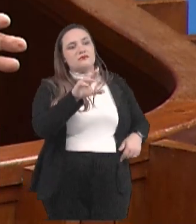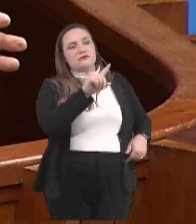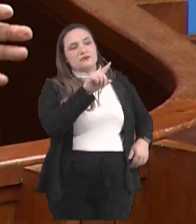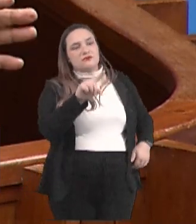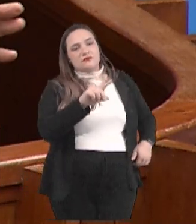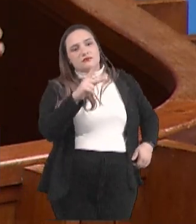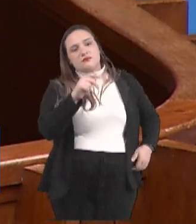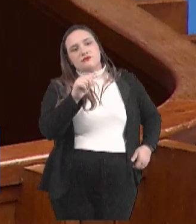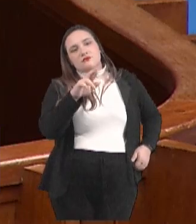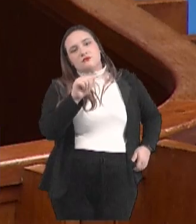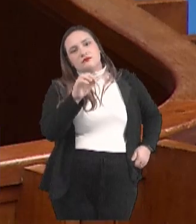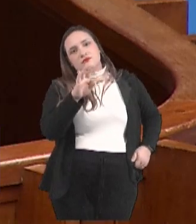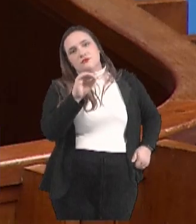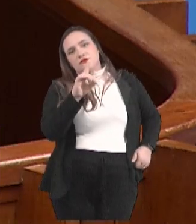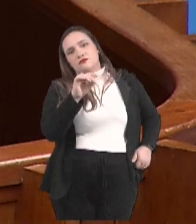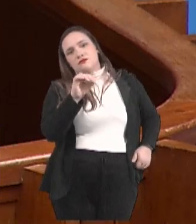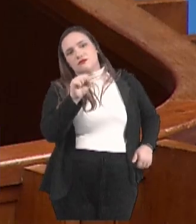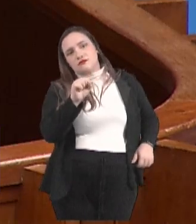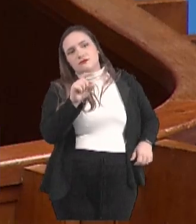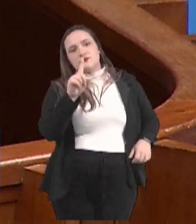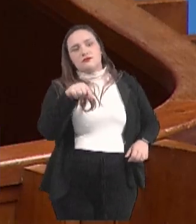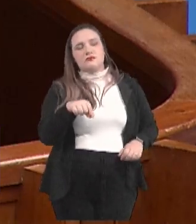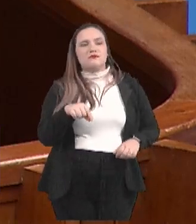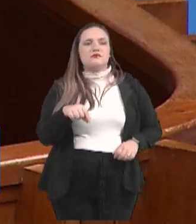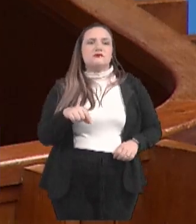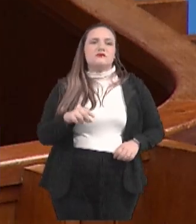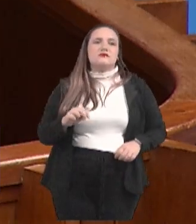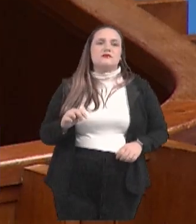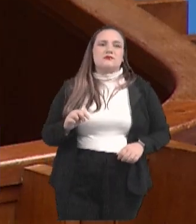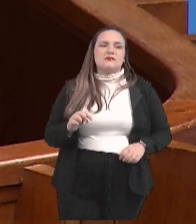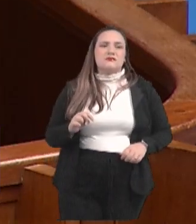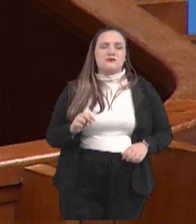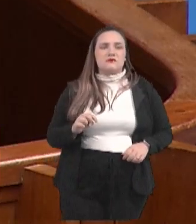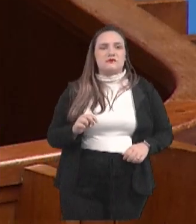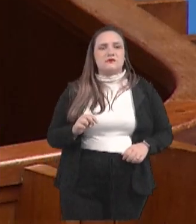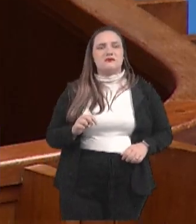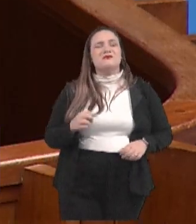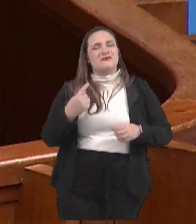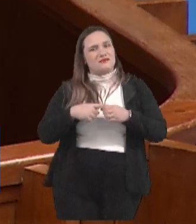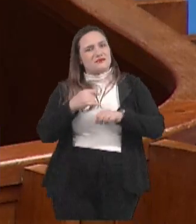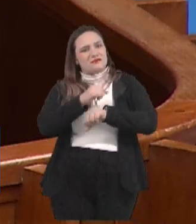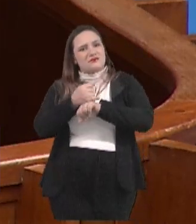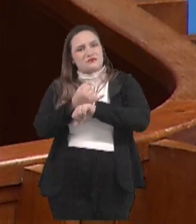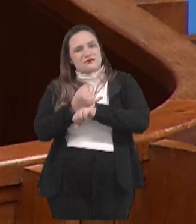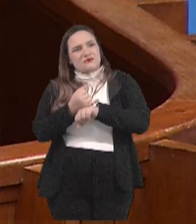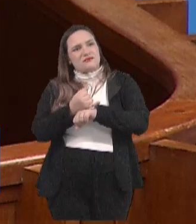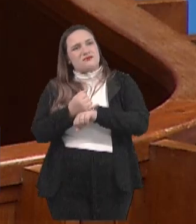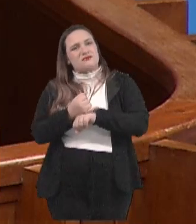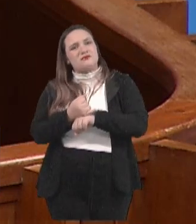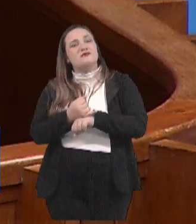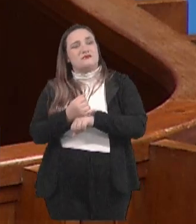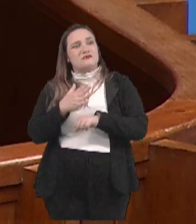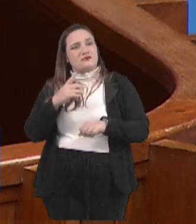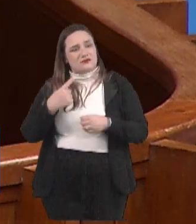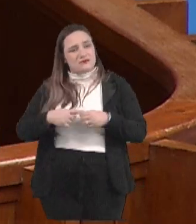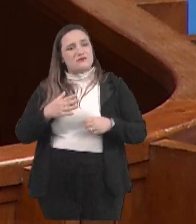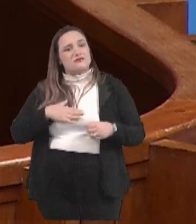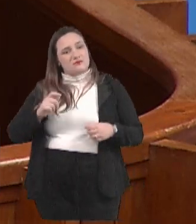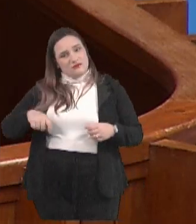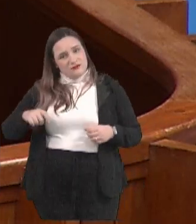beleza. A luz que foi de Jardim, 200 quilômetros até Porto Murtinho, a nossa terra abençoada